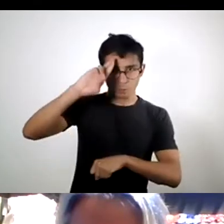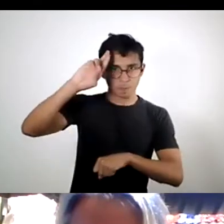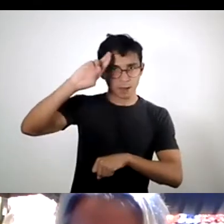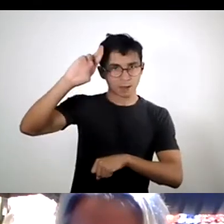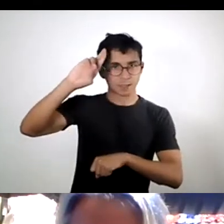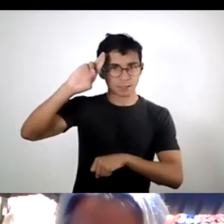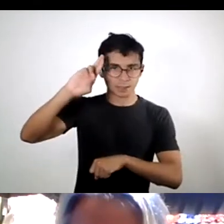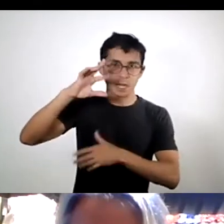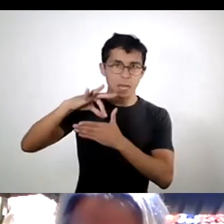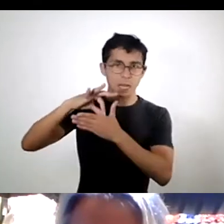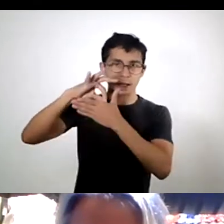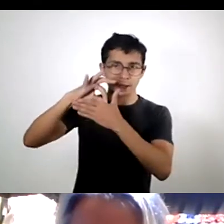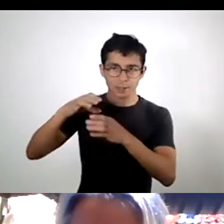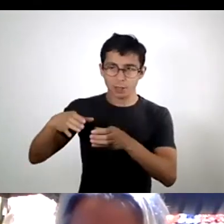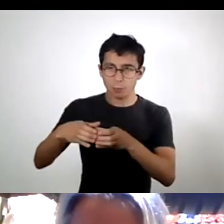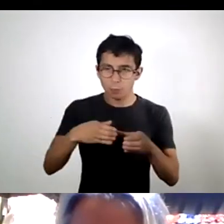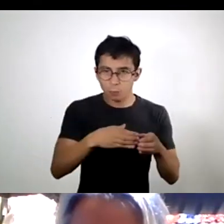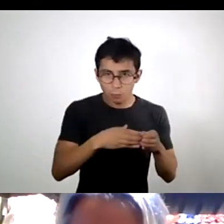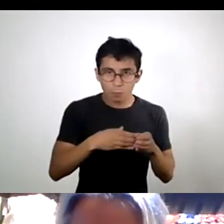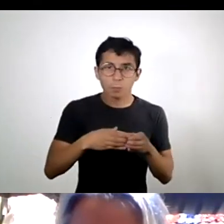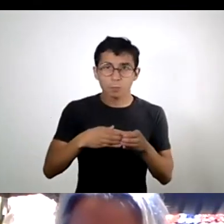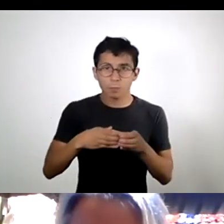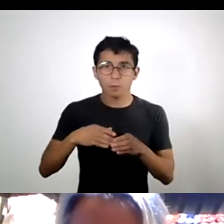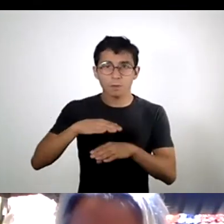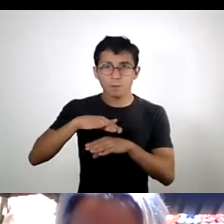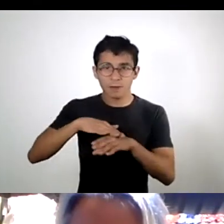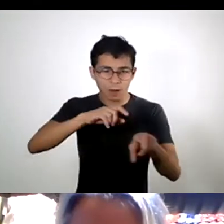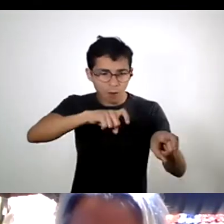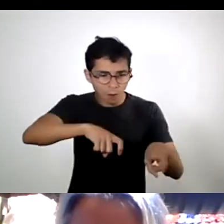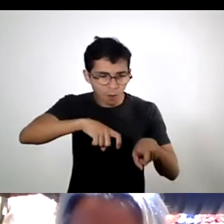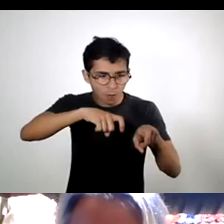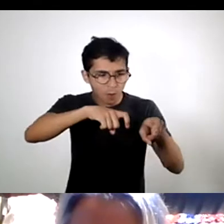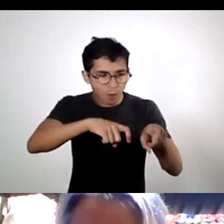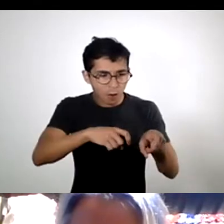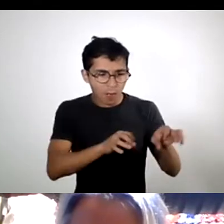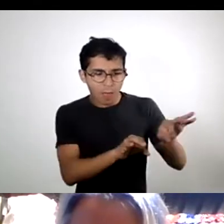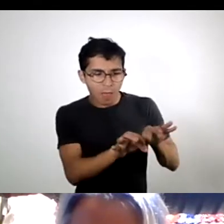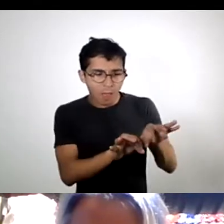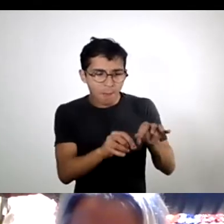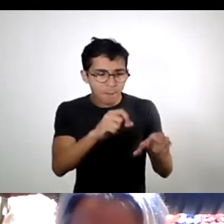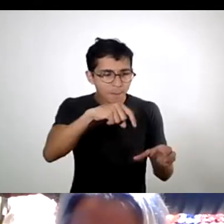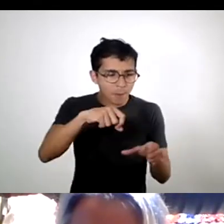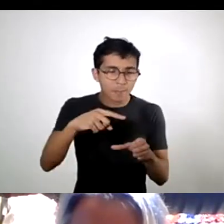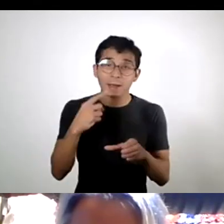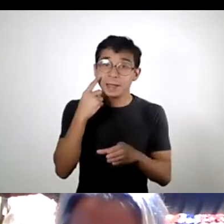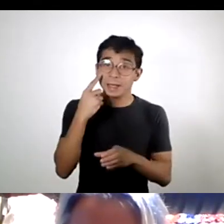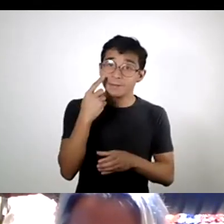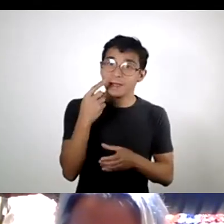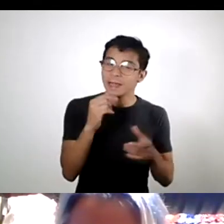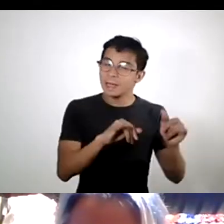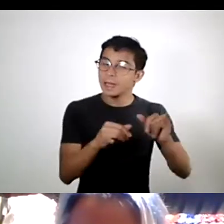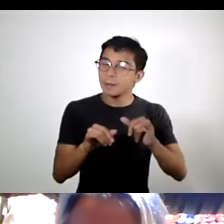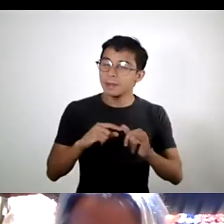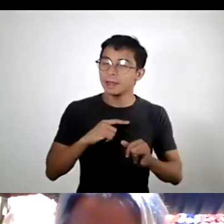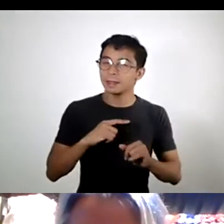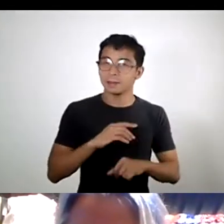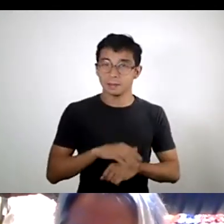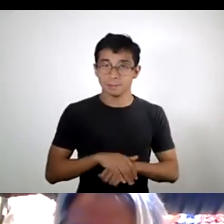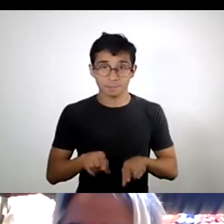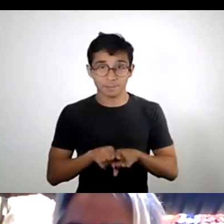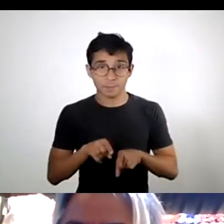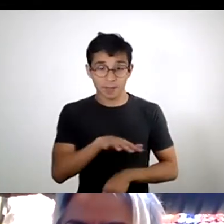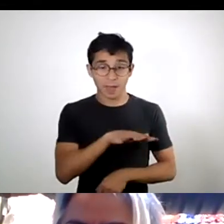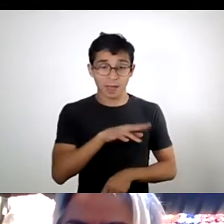da roça de coivara estão produzindo a roça de coivara. A gente tem a questão da história ligada a